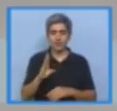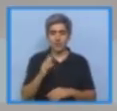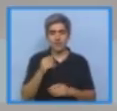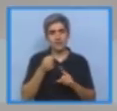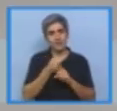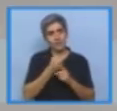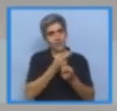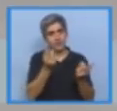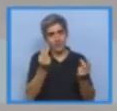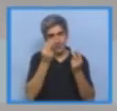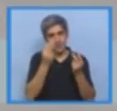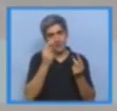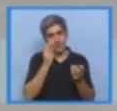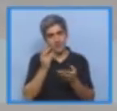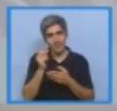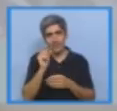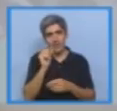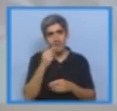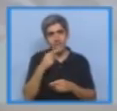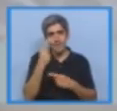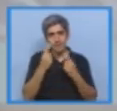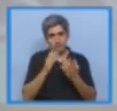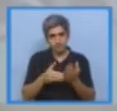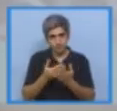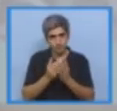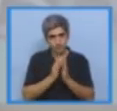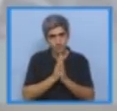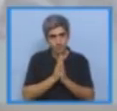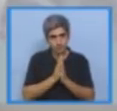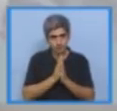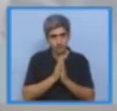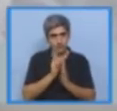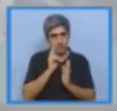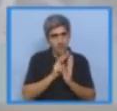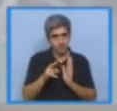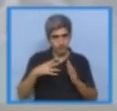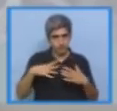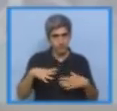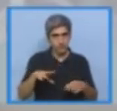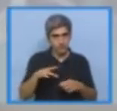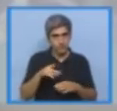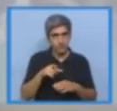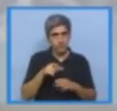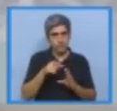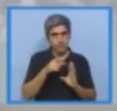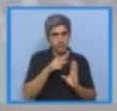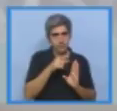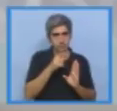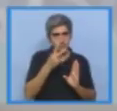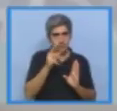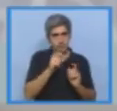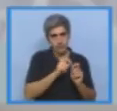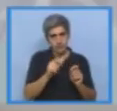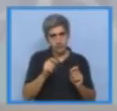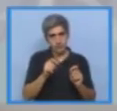desafio a quem nos vê e nos escuta. Mais assim uma coisinha, temos algumas propostas de oração vale também para as férias agora entre estes 2 meses